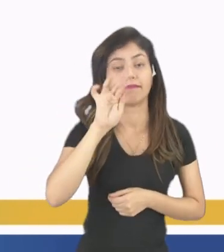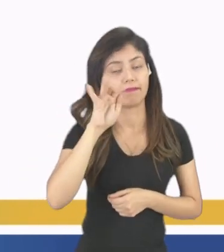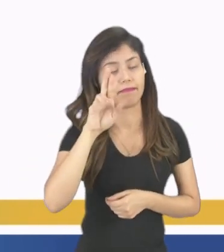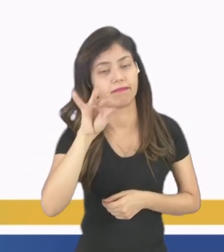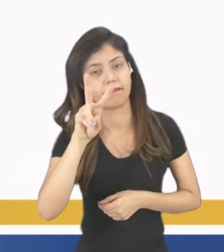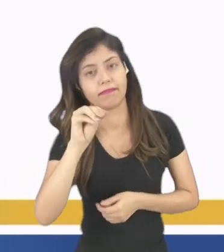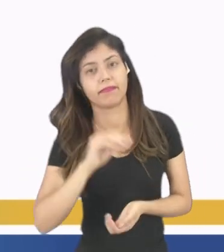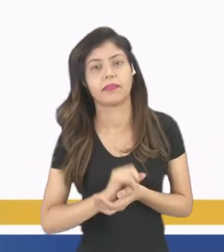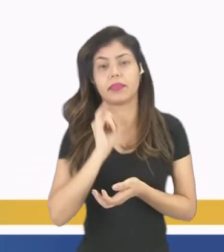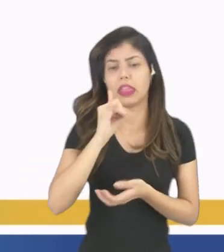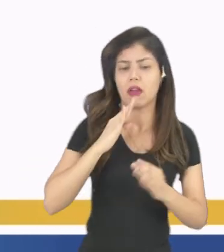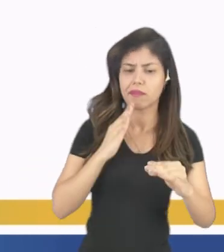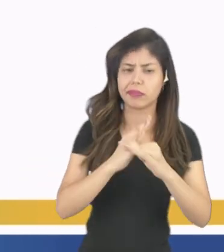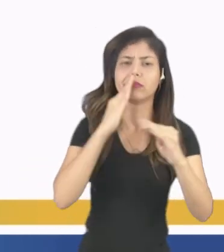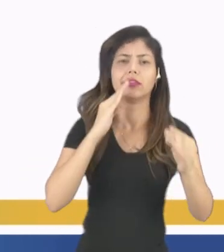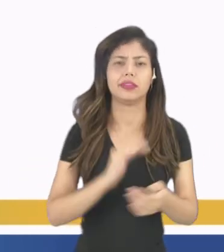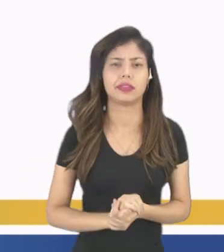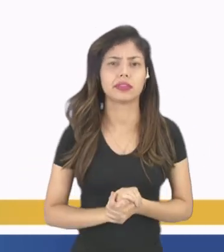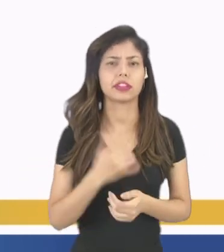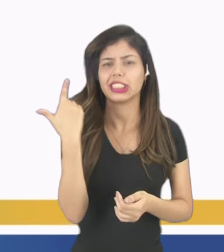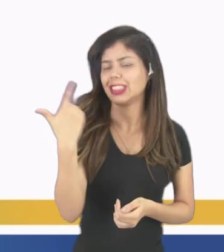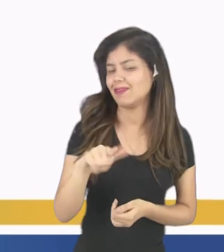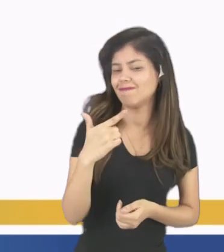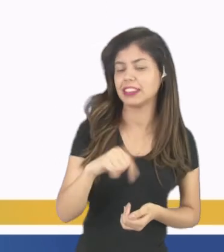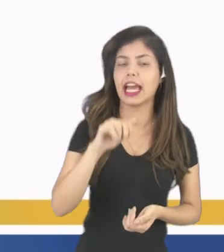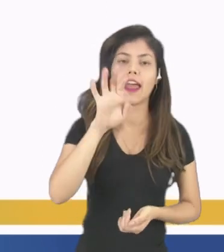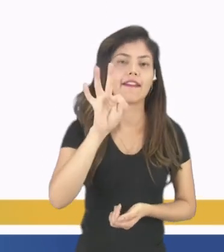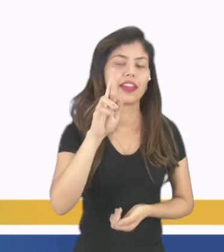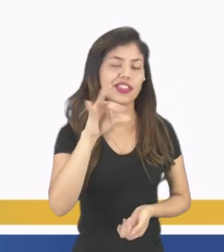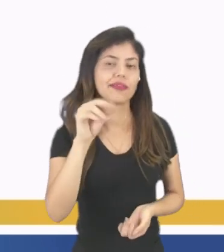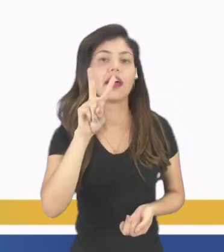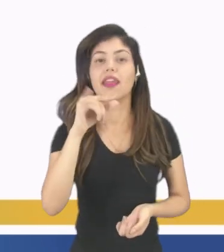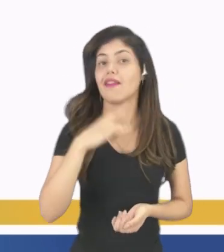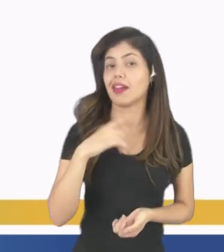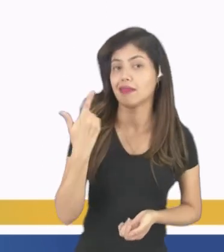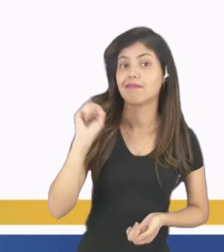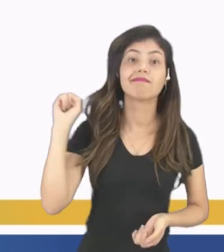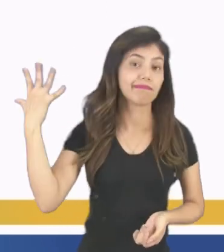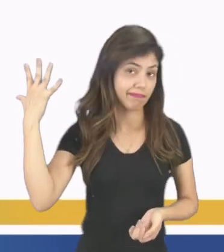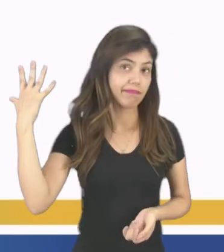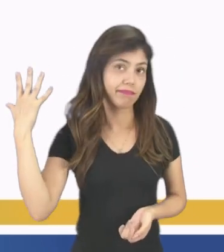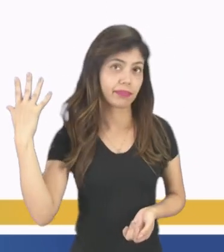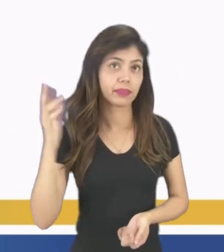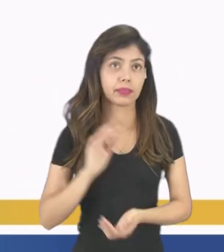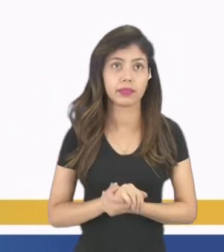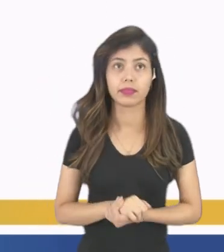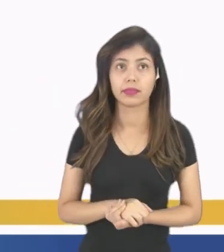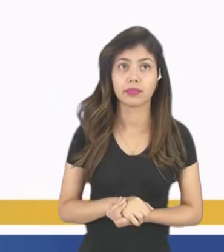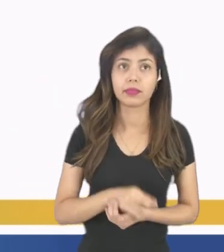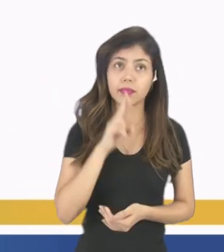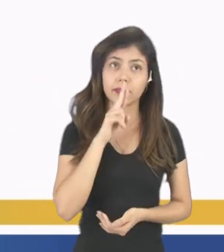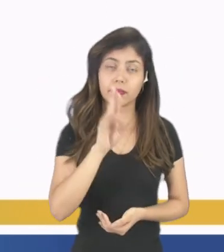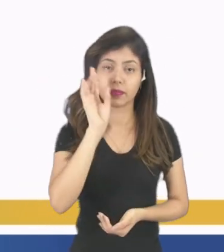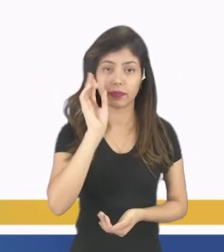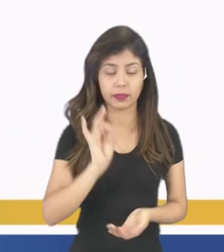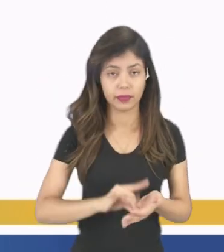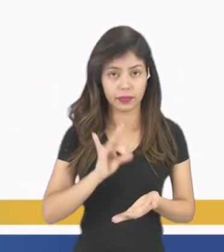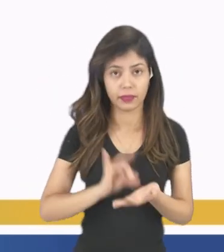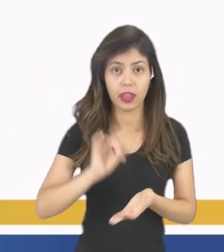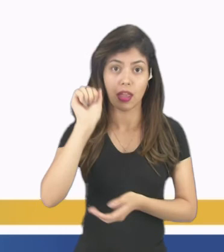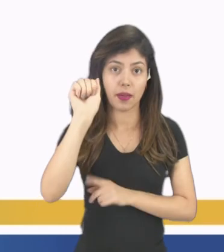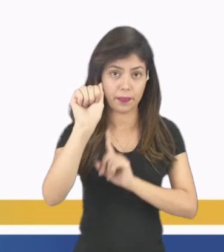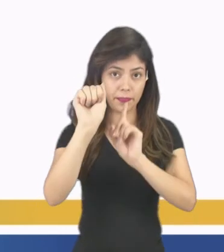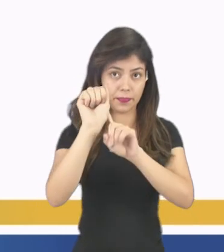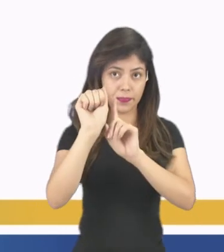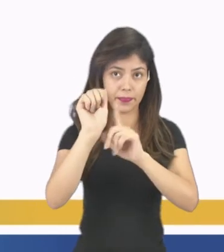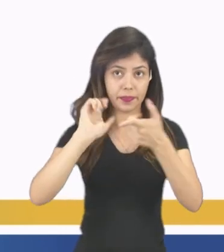Se ela for uma colisão não efetiva, essa reação não vai acontecer. Então, a resposta correta, letra A, onde